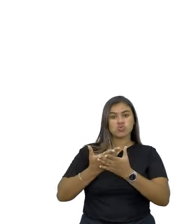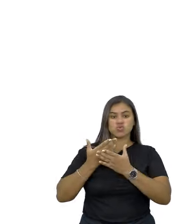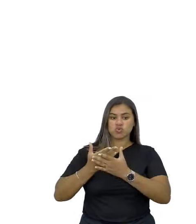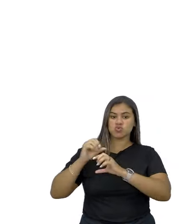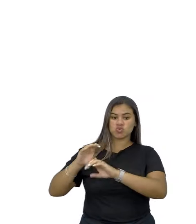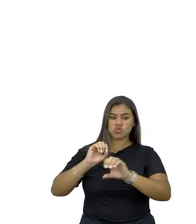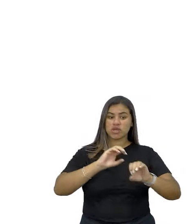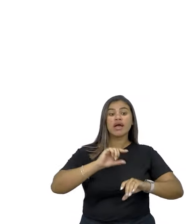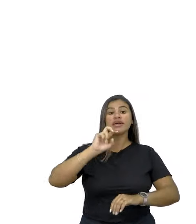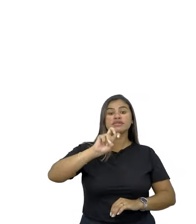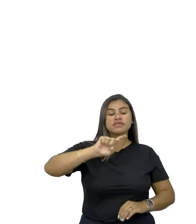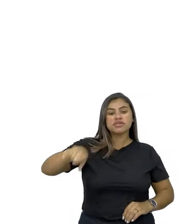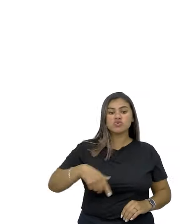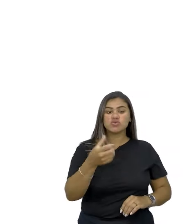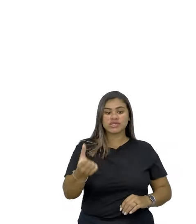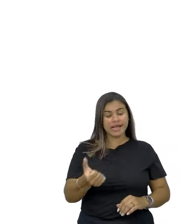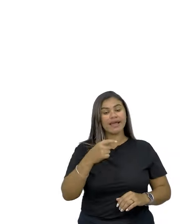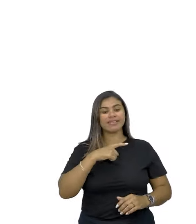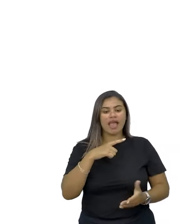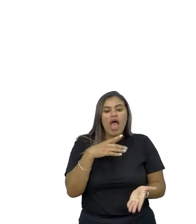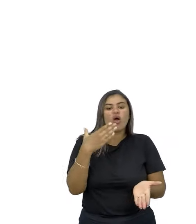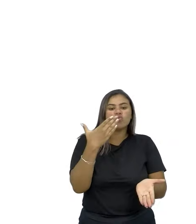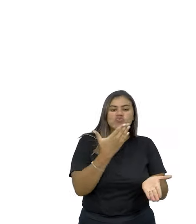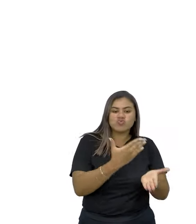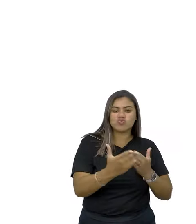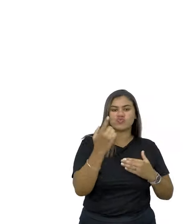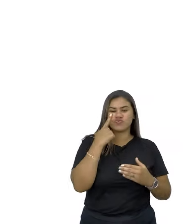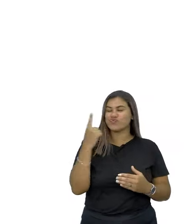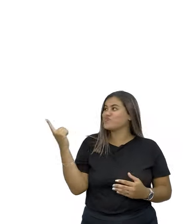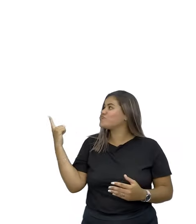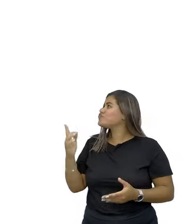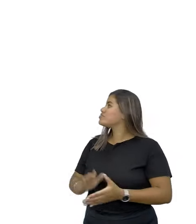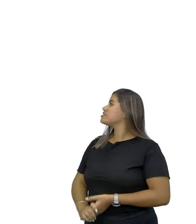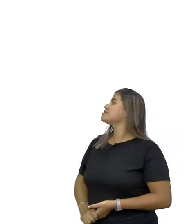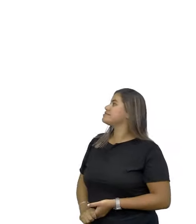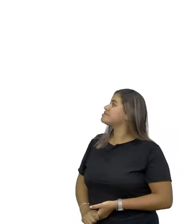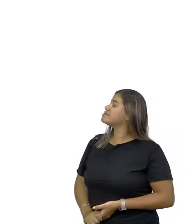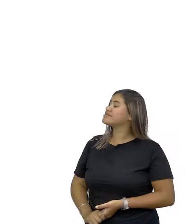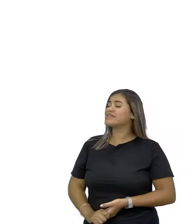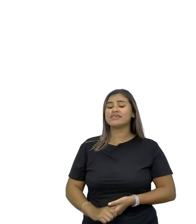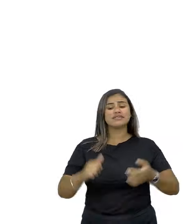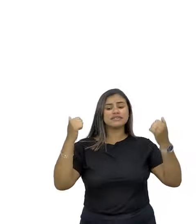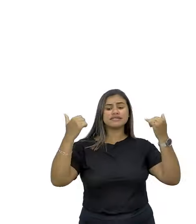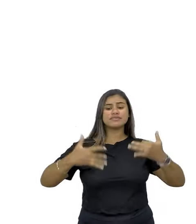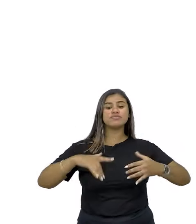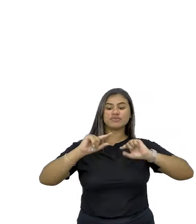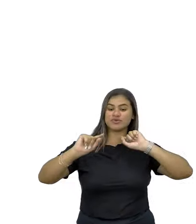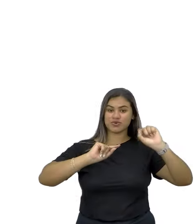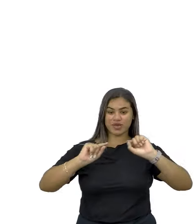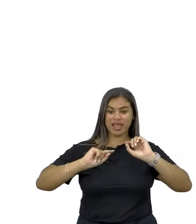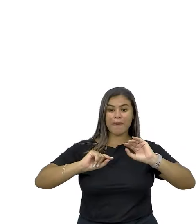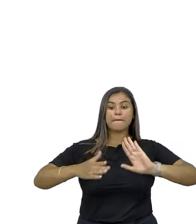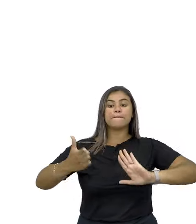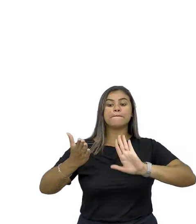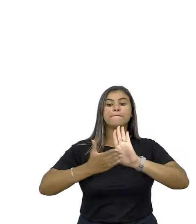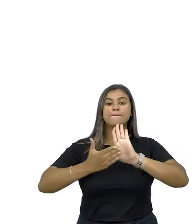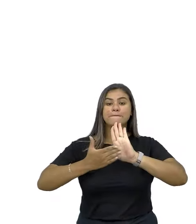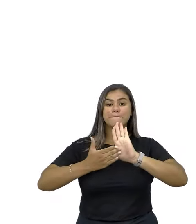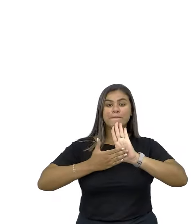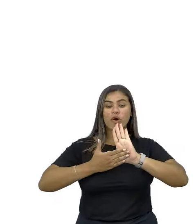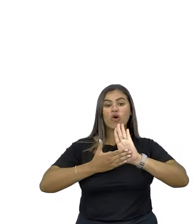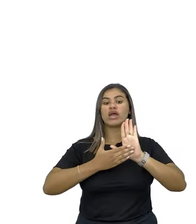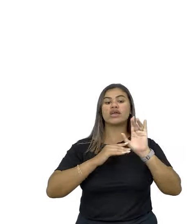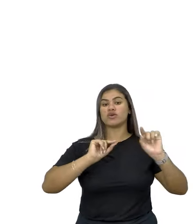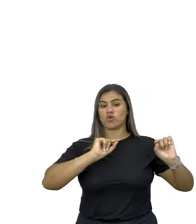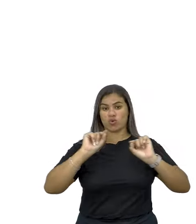5 e 6, ela traz esse iniciando para nós. O que esse iniciando fala para nós? Ele propõe para nós o quê? Que nós devemos